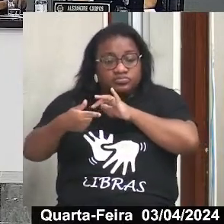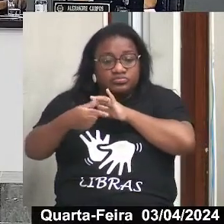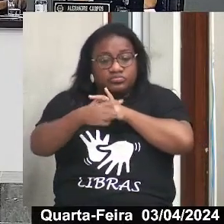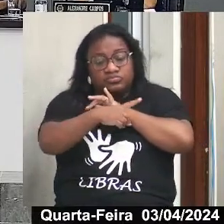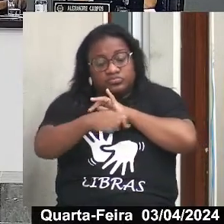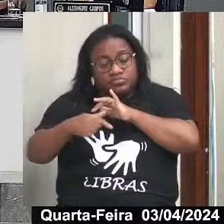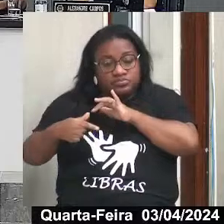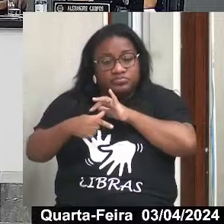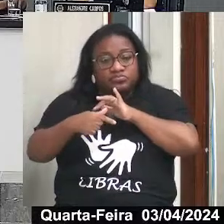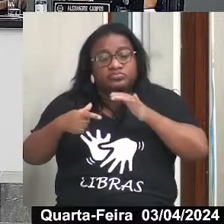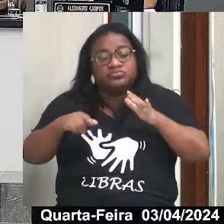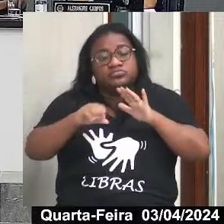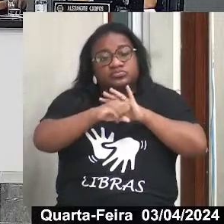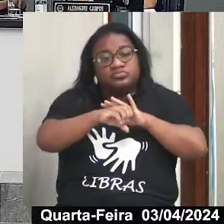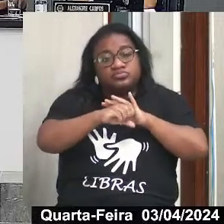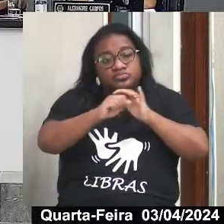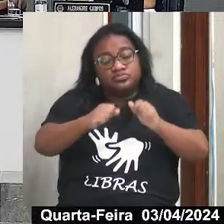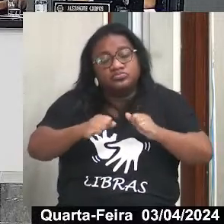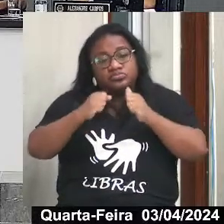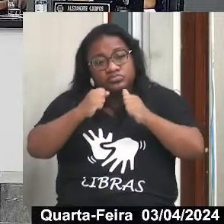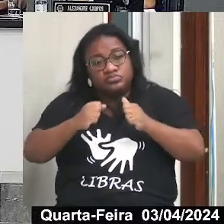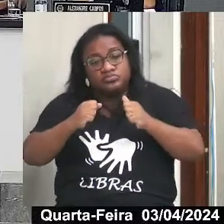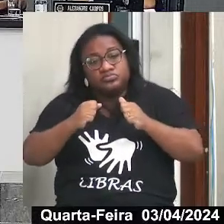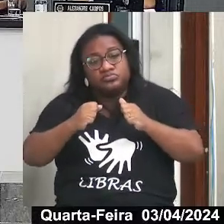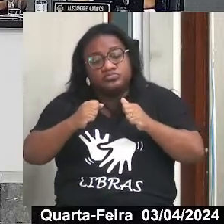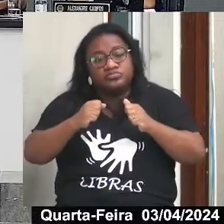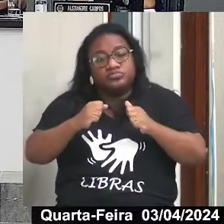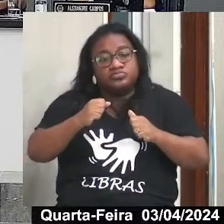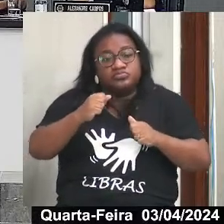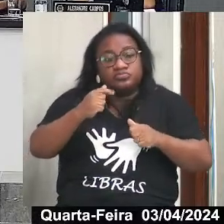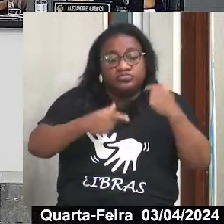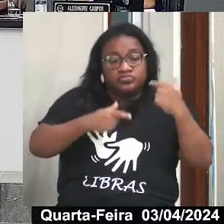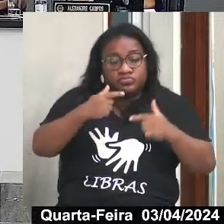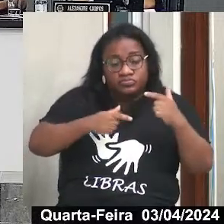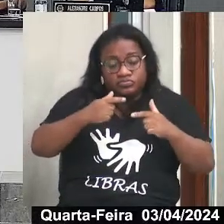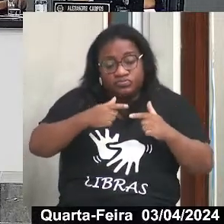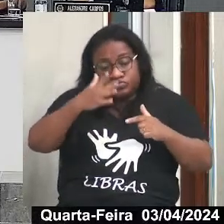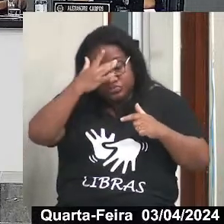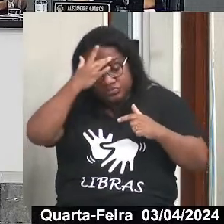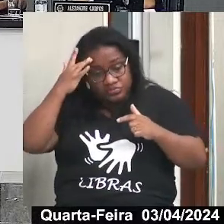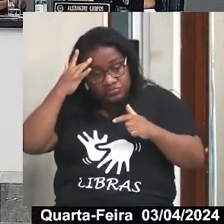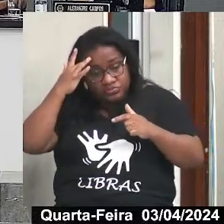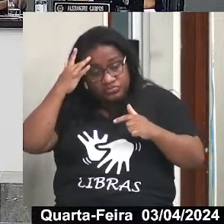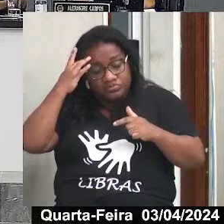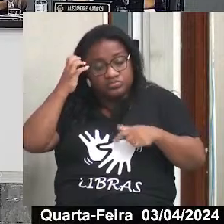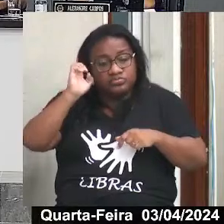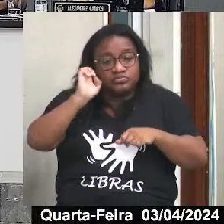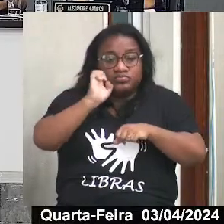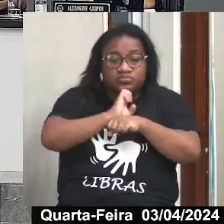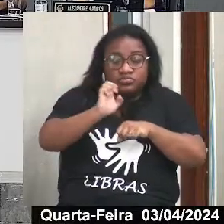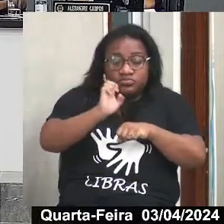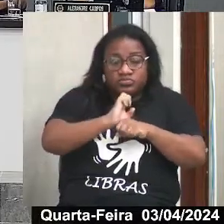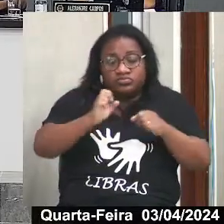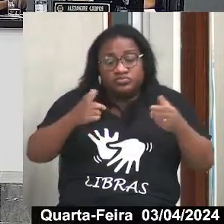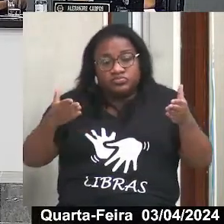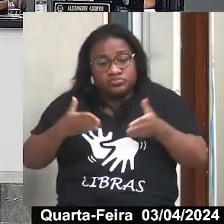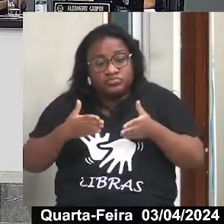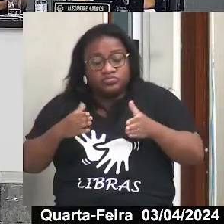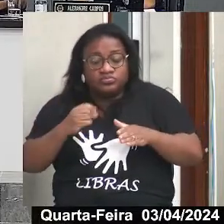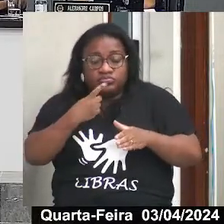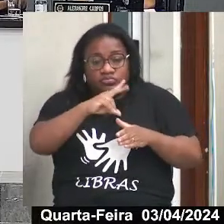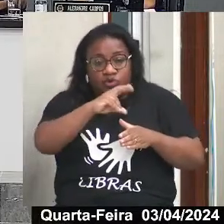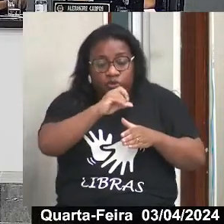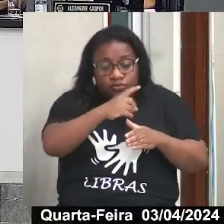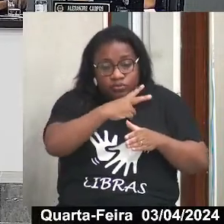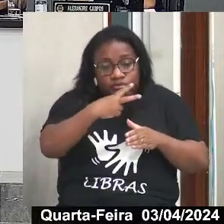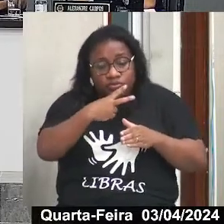Indicação 67/24, indica o chefe do Poder Executivo Municipal que seja implantada a faixa de pedestre na estrada de Itapecerica Campo Limpo, na altura